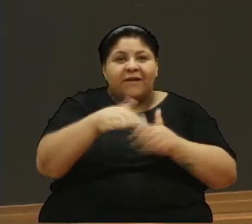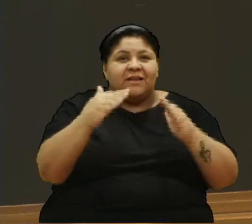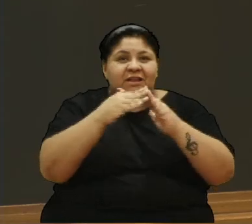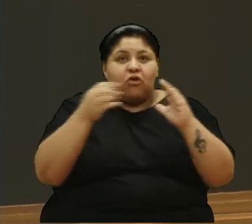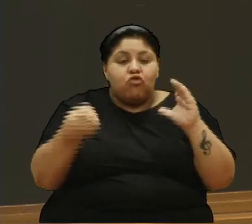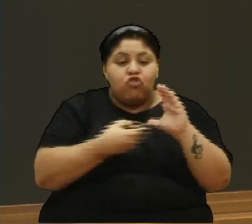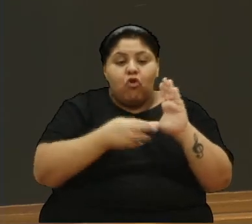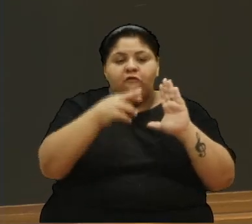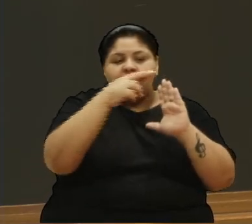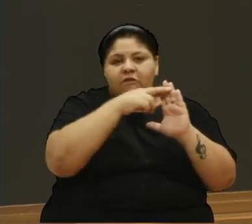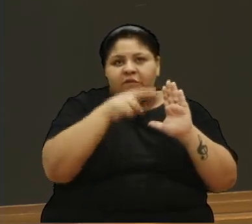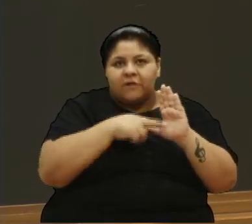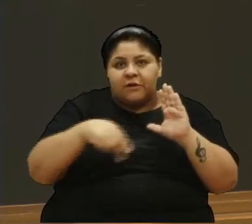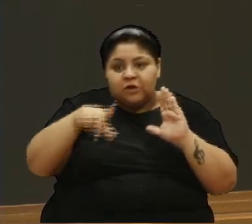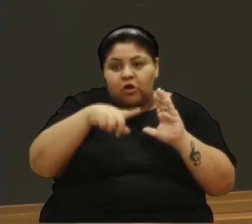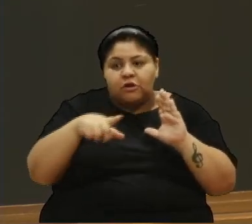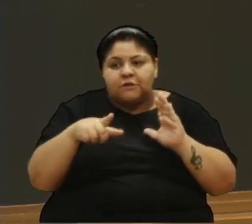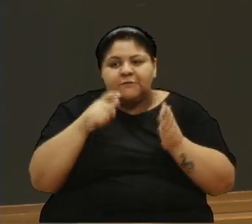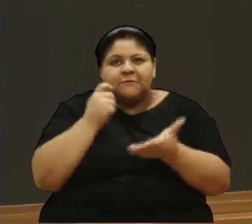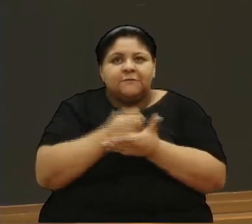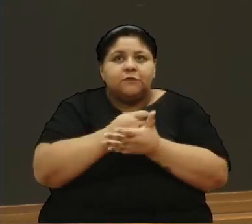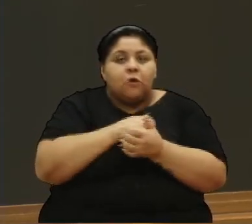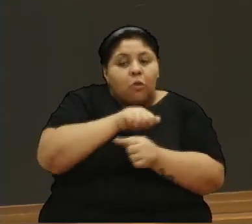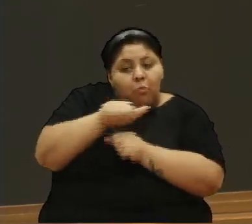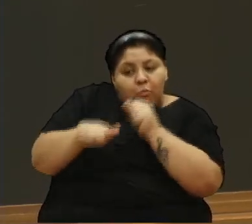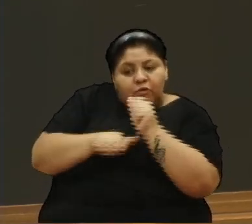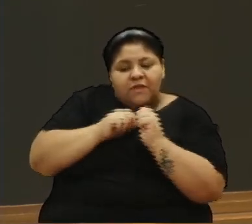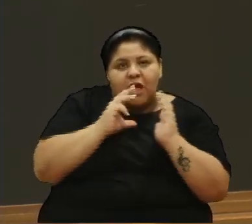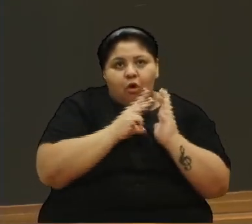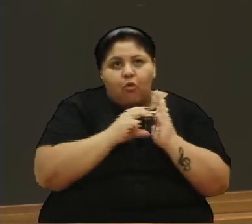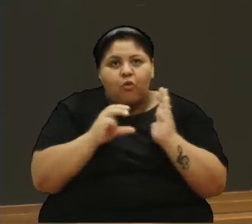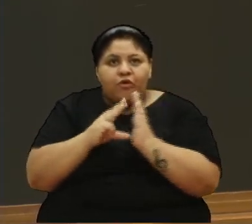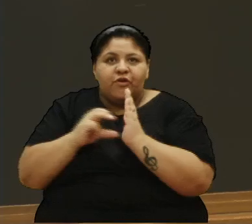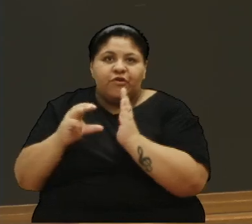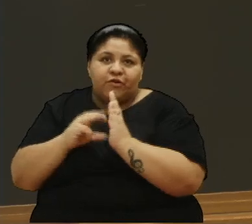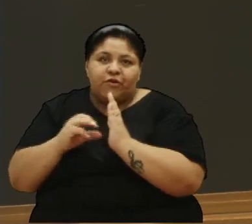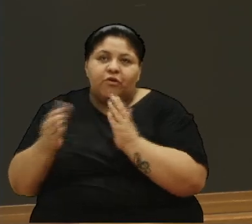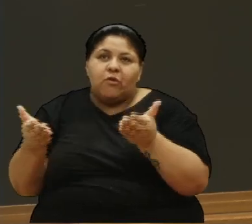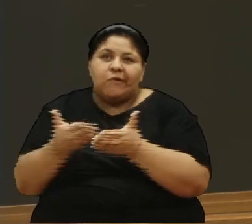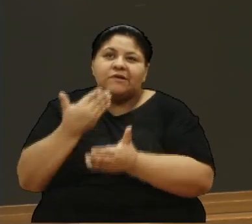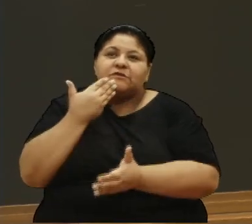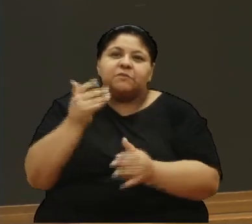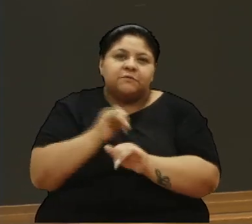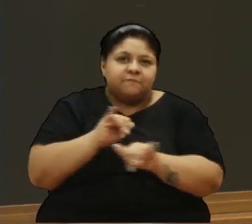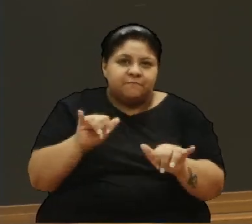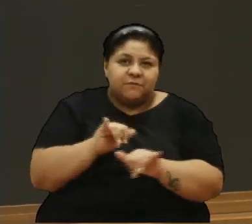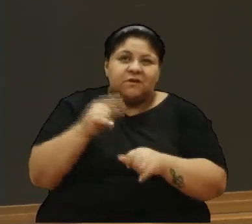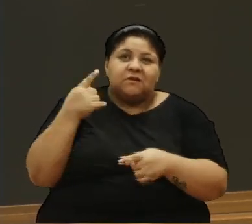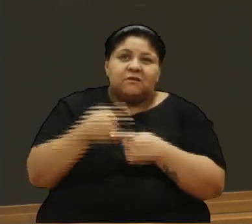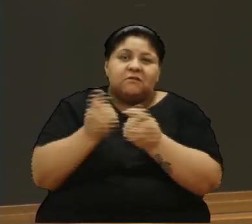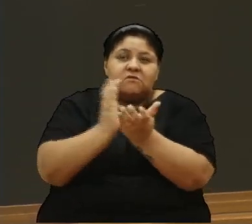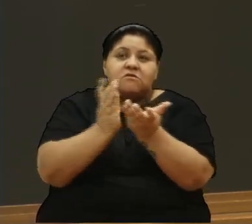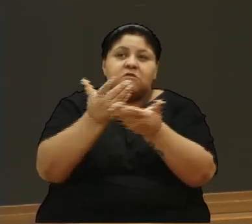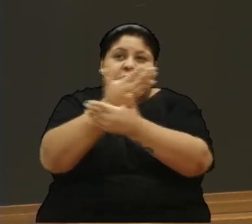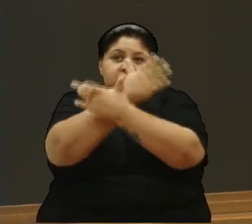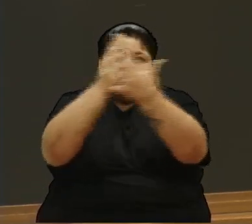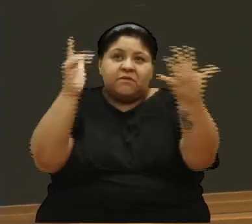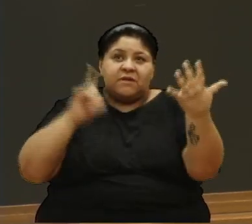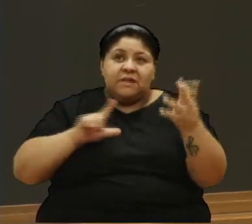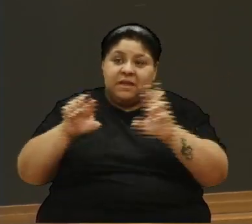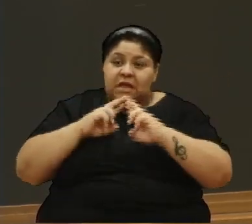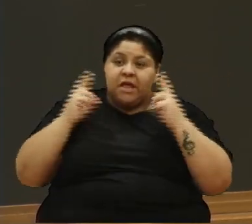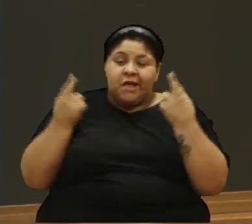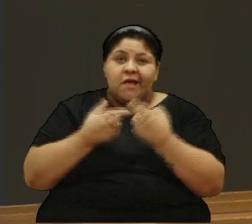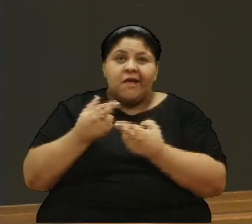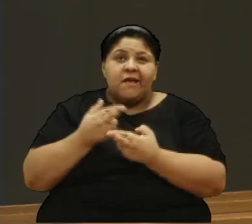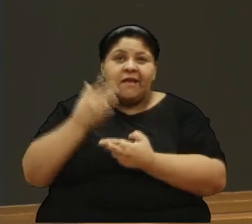para que nós tentemos alterar o modelo de coleta seletiva. Eu faço esse pedido de informação porque a Comissão do Meio Ambiente, que tem reunião amanhã,